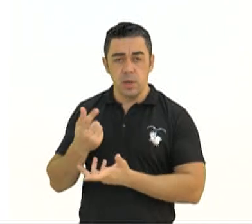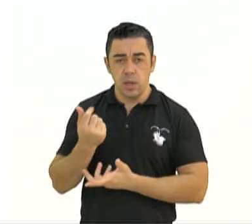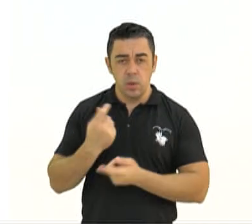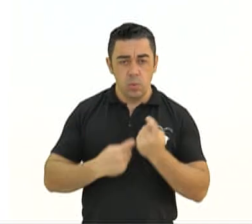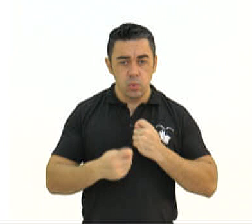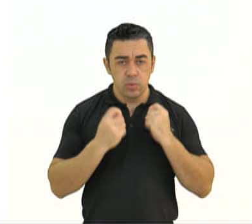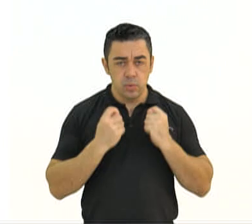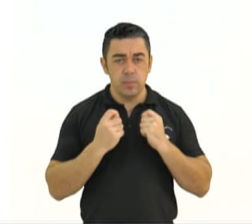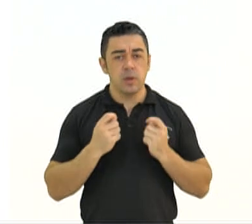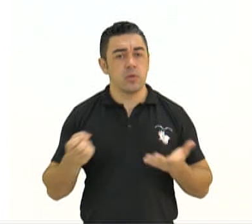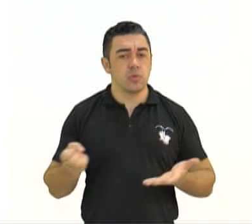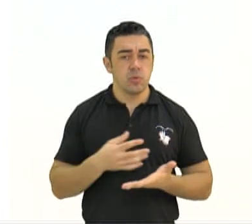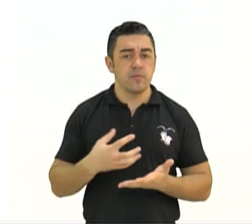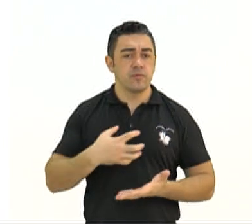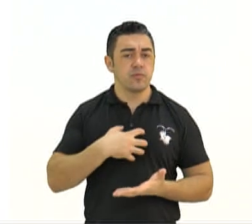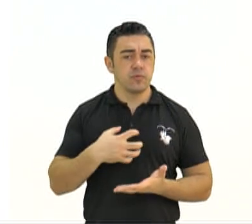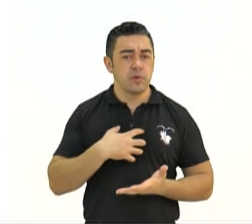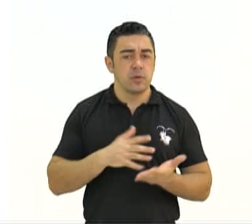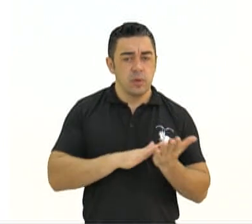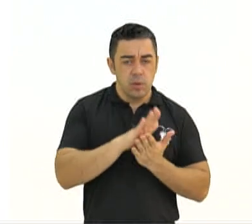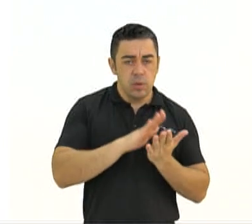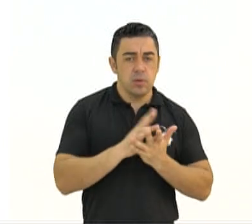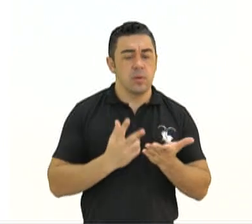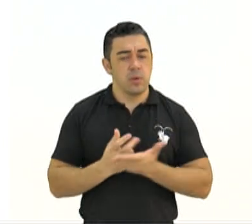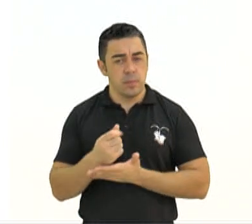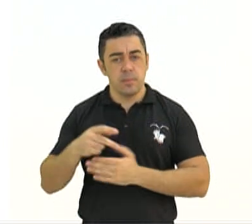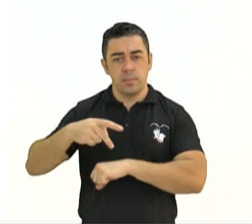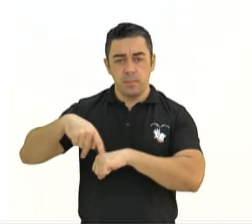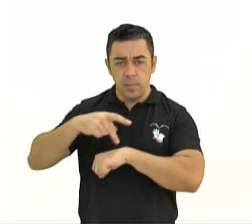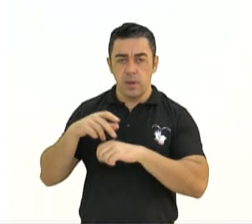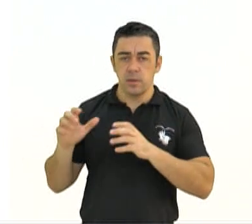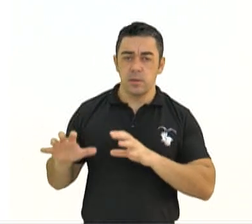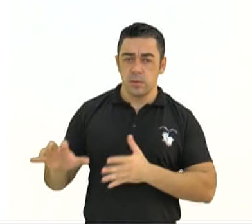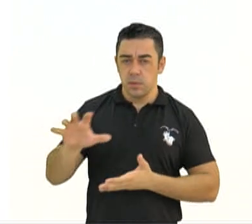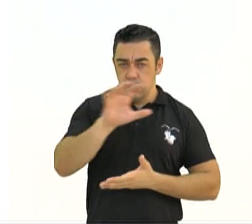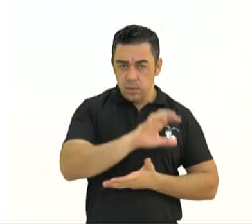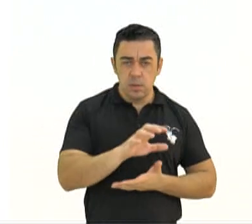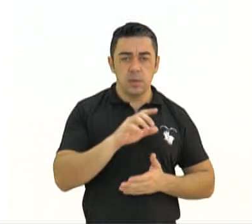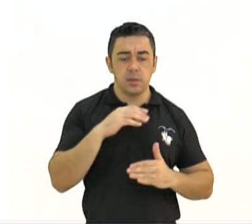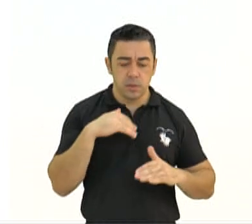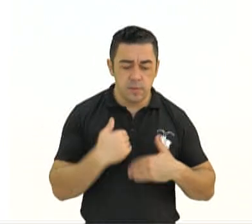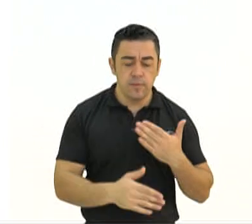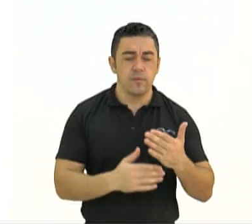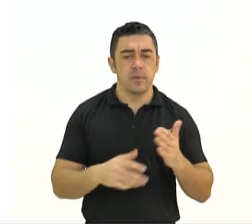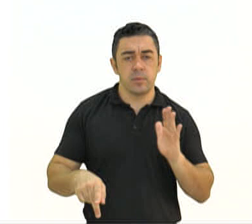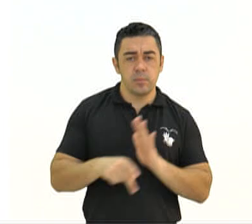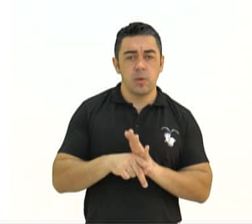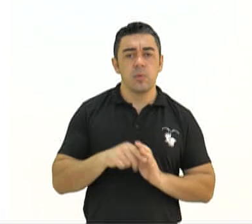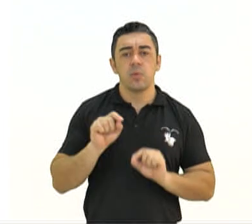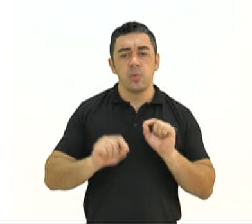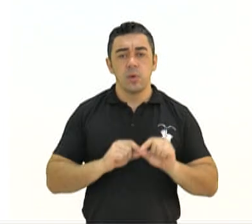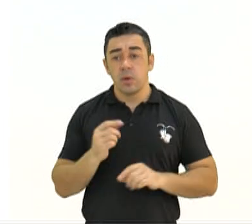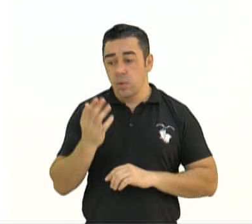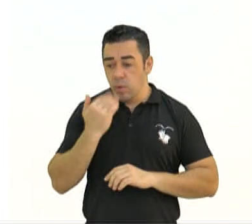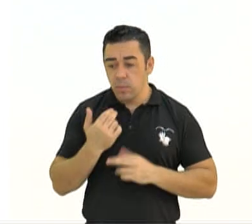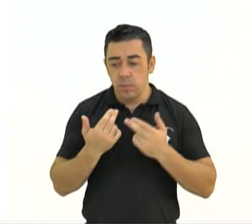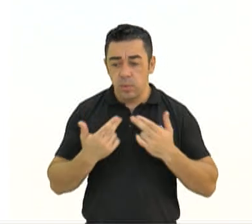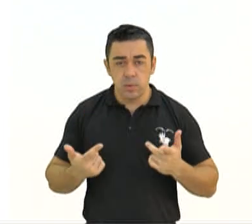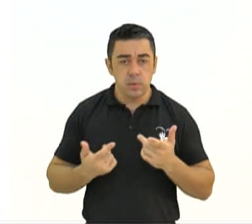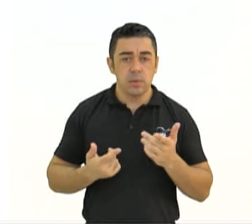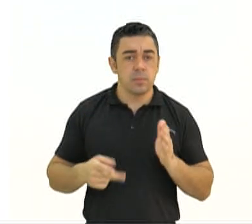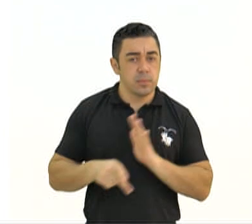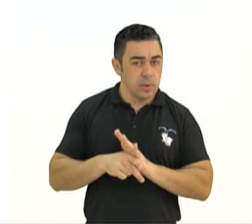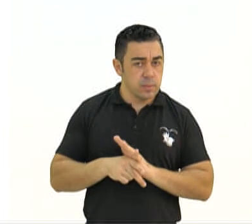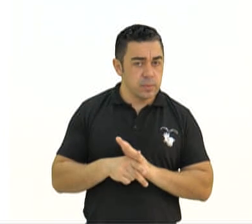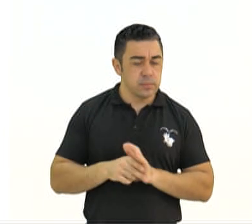nova geografia do consumo. Países e regiões com níveis de desenvolvimento econômico distintos consomem produtos e serviços